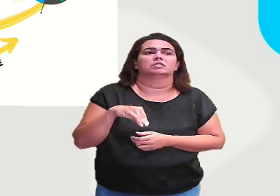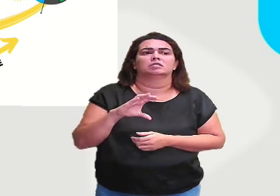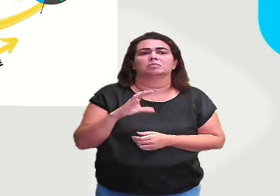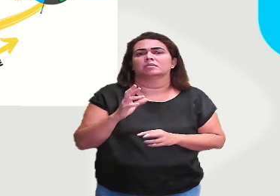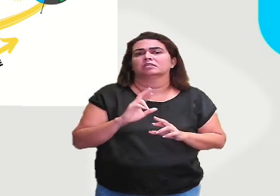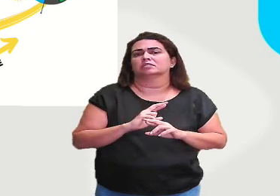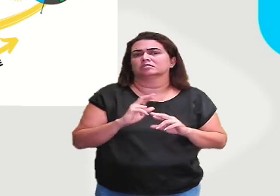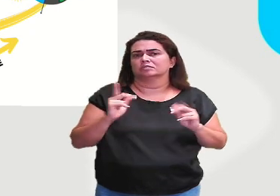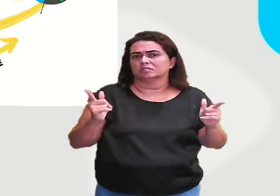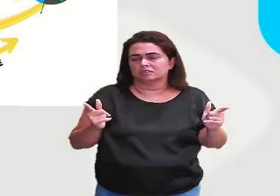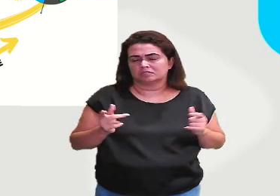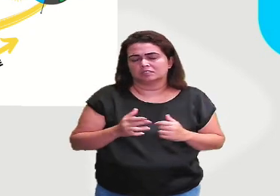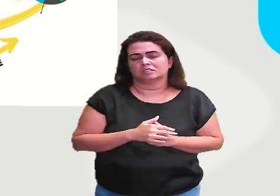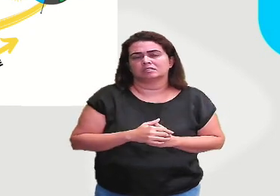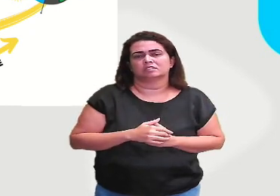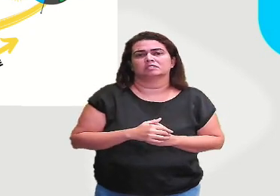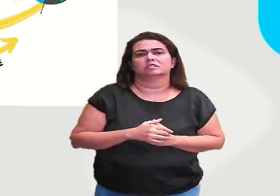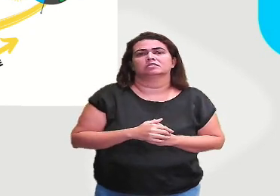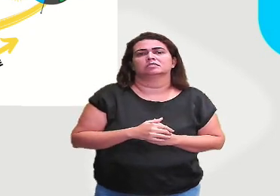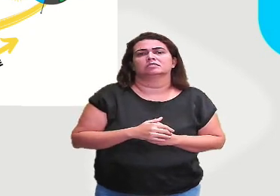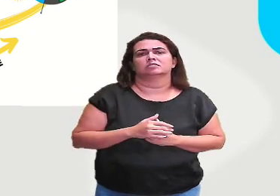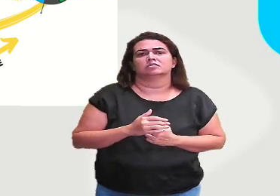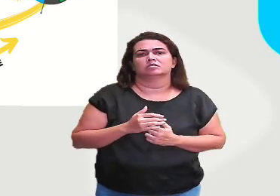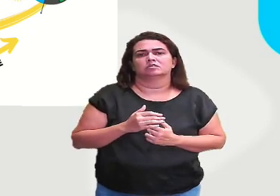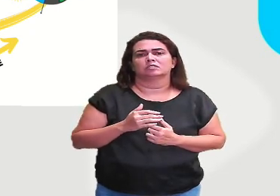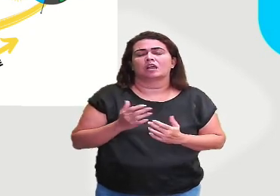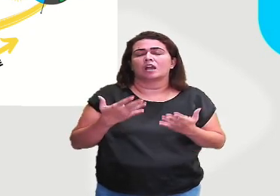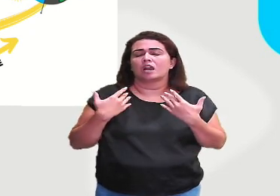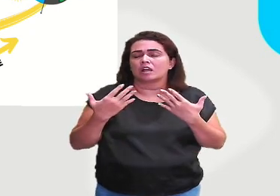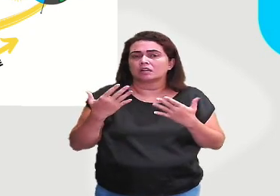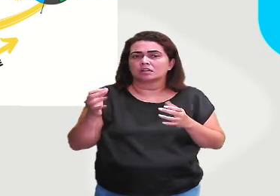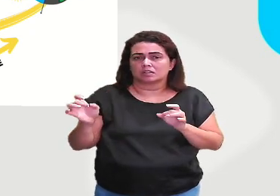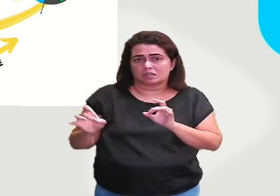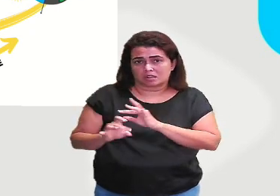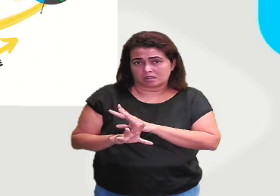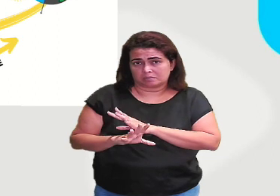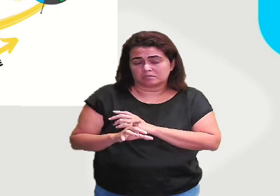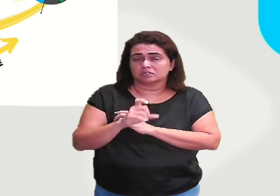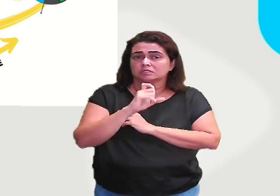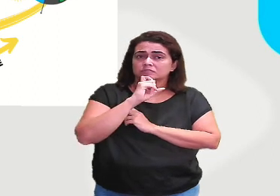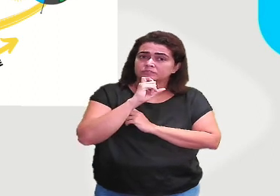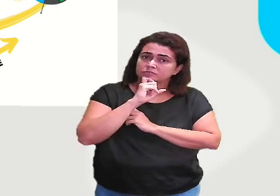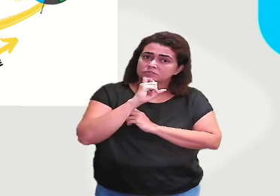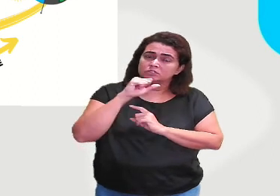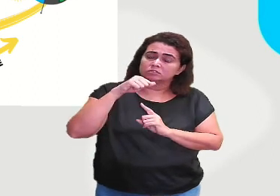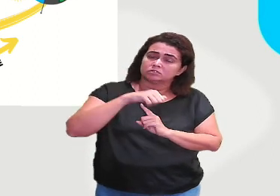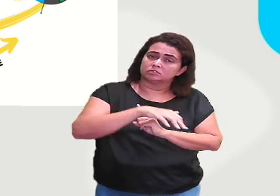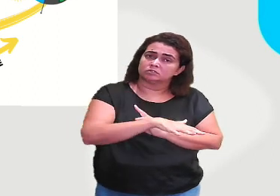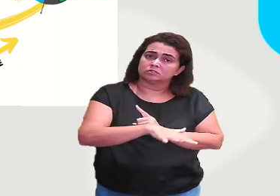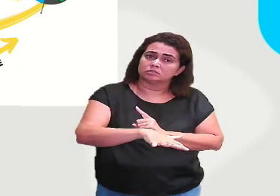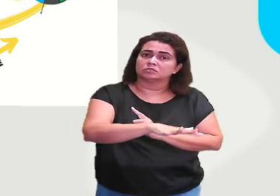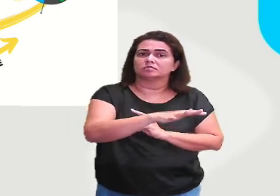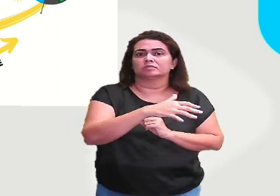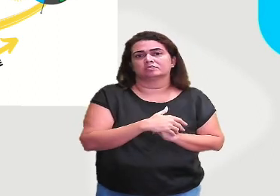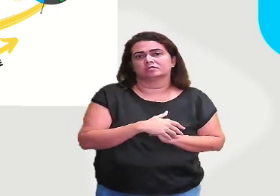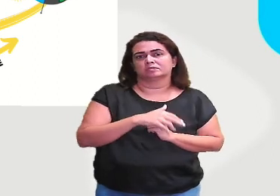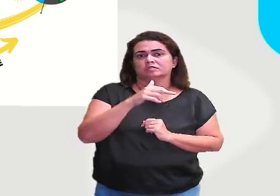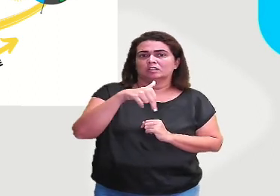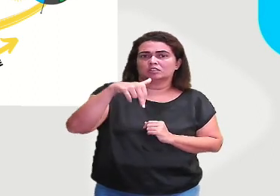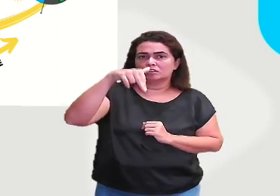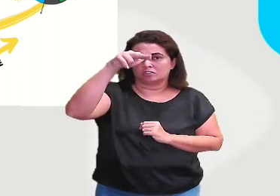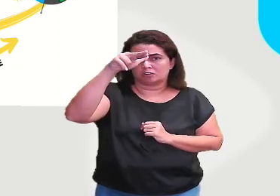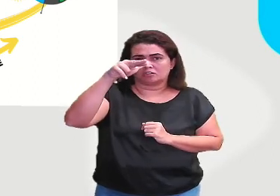forma diferente. Nós estaríamos saindo do nosso verão, indo para o nosso inverno, que seria o nosso outono, e o hemisfério norte saindo do inverno